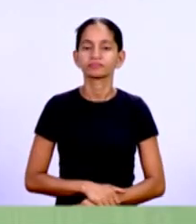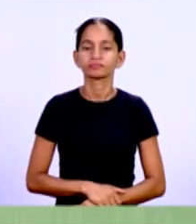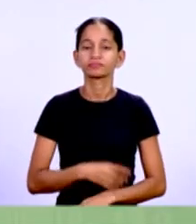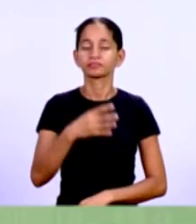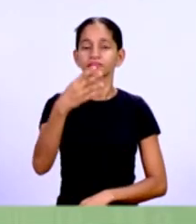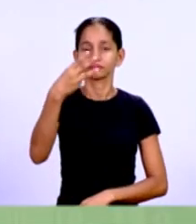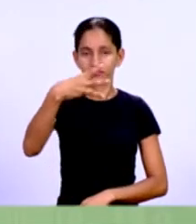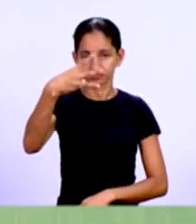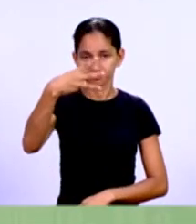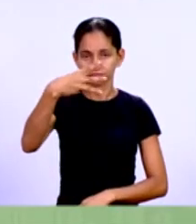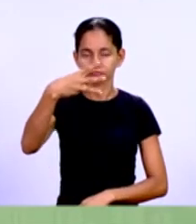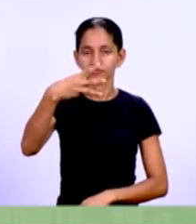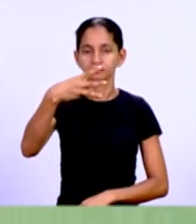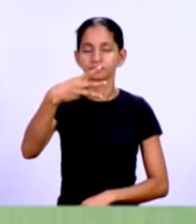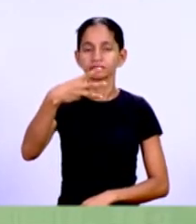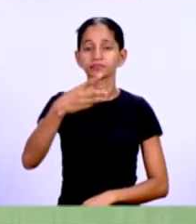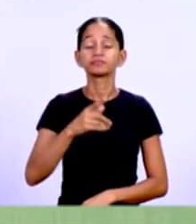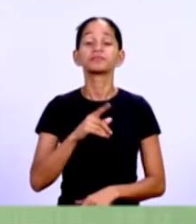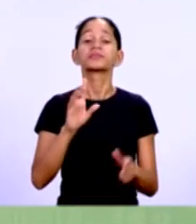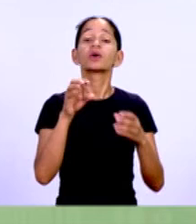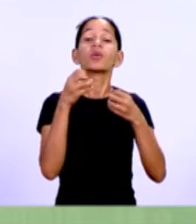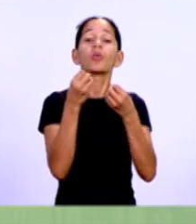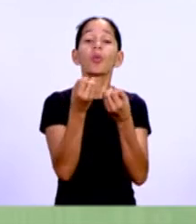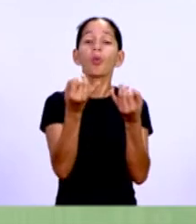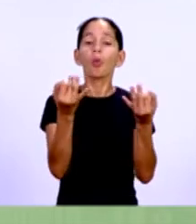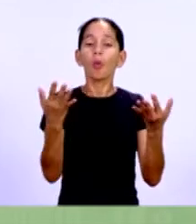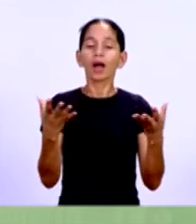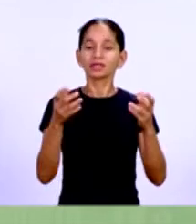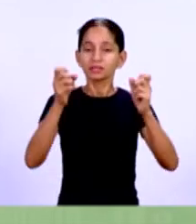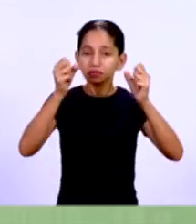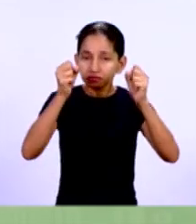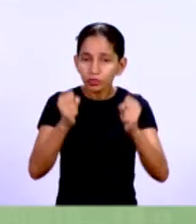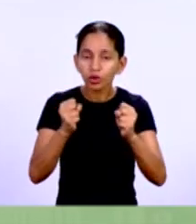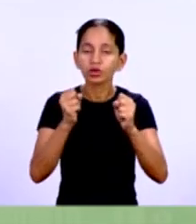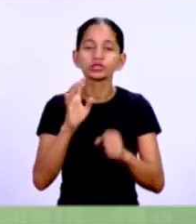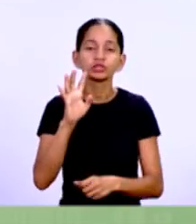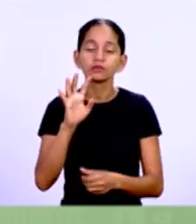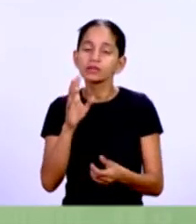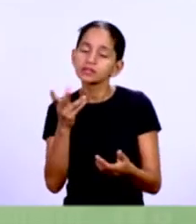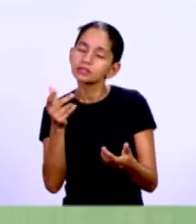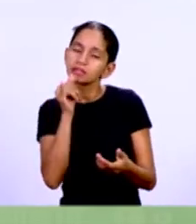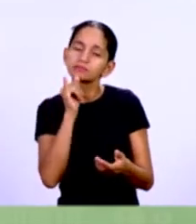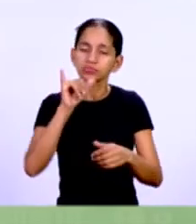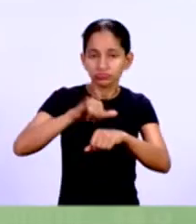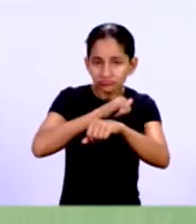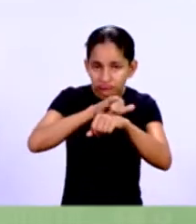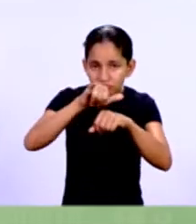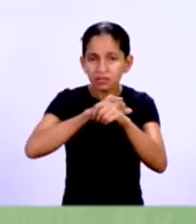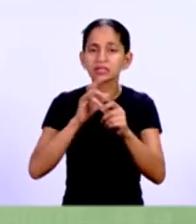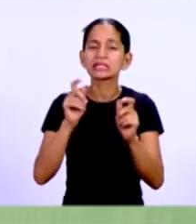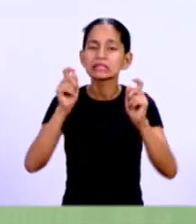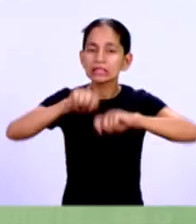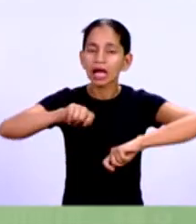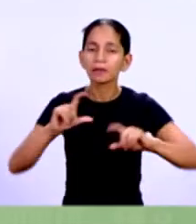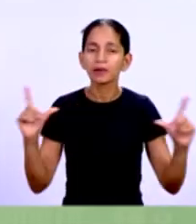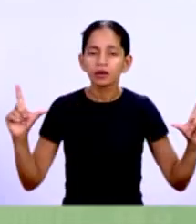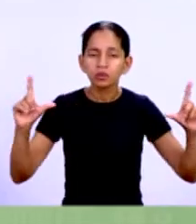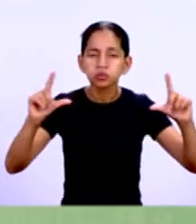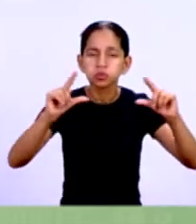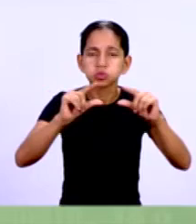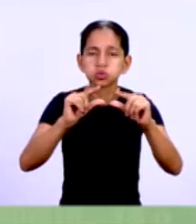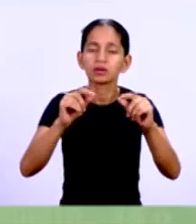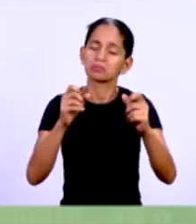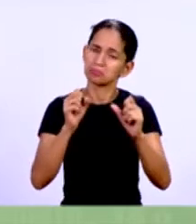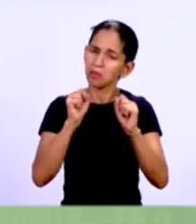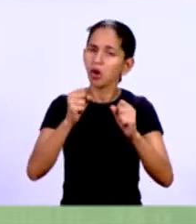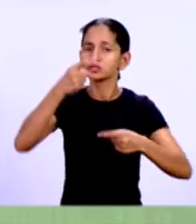Questão número 3. Apresente exemplos de ações que são formas de mitigar os riscos. Acho que na aula a gente discutiu bastante, né?